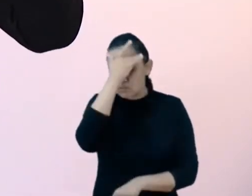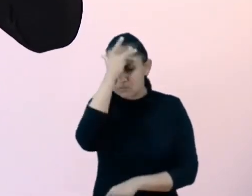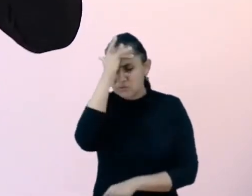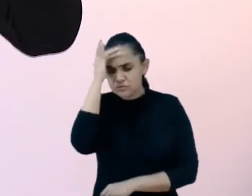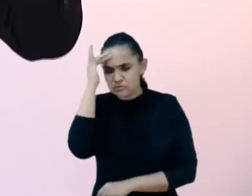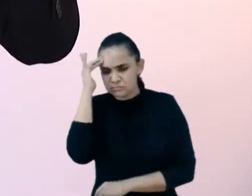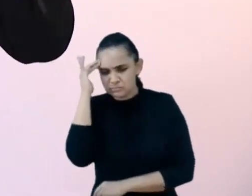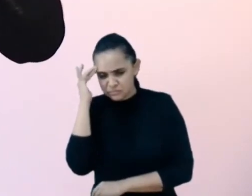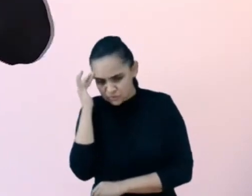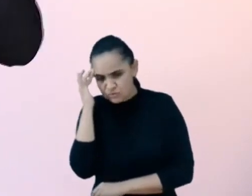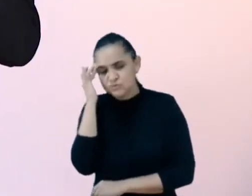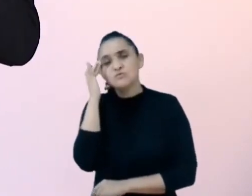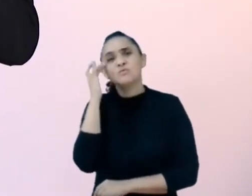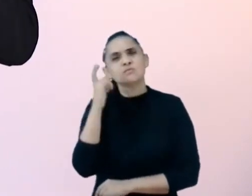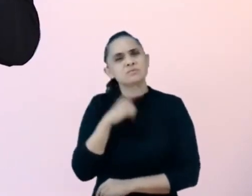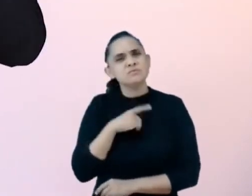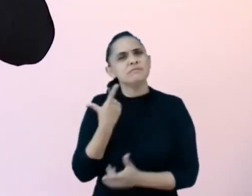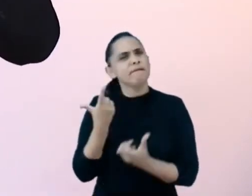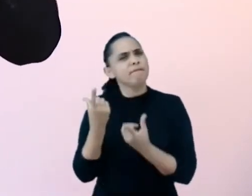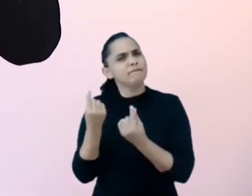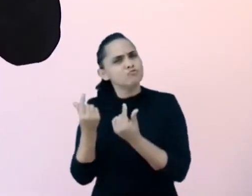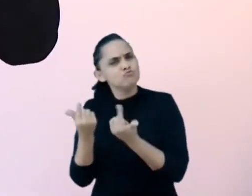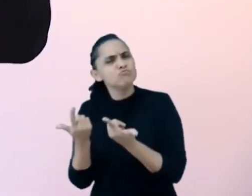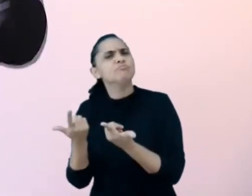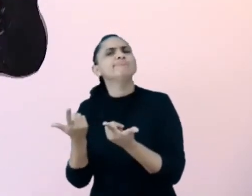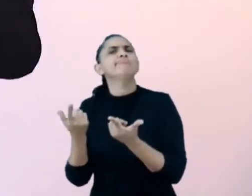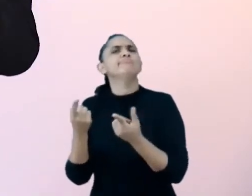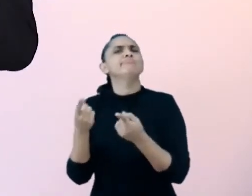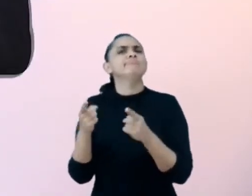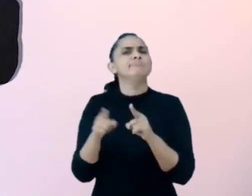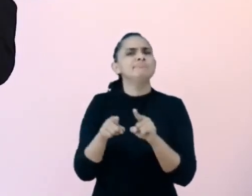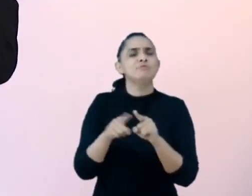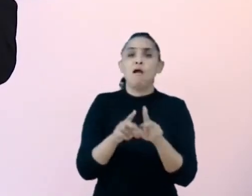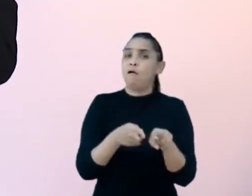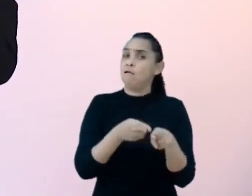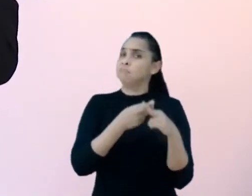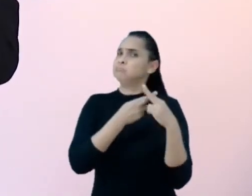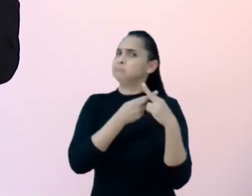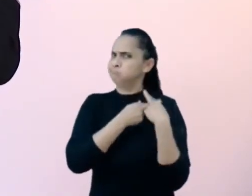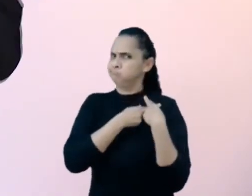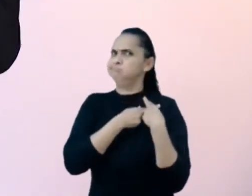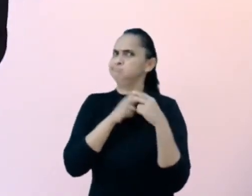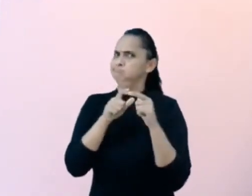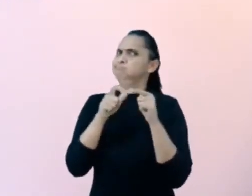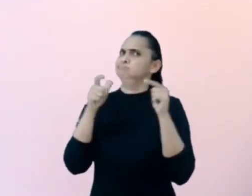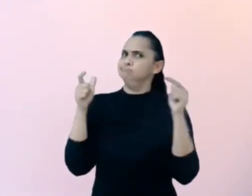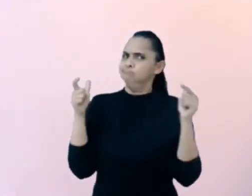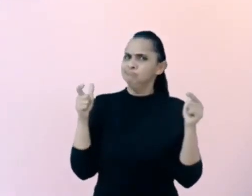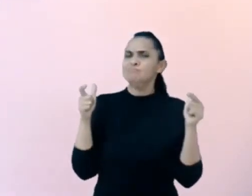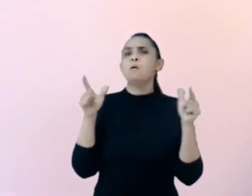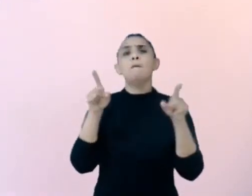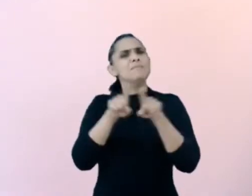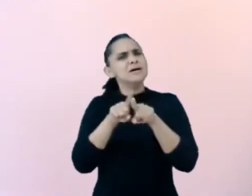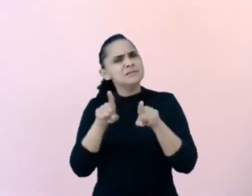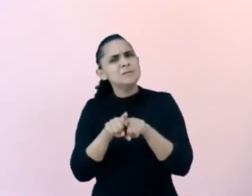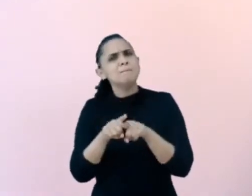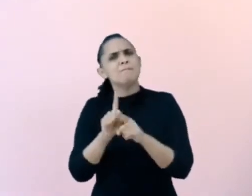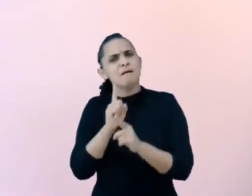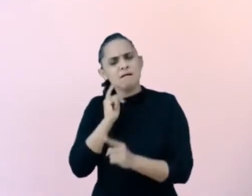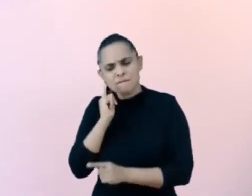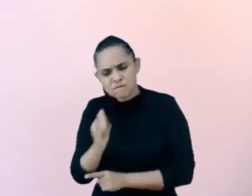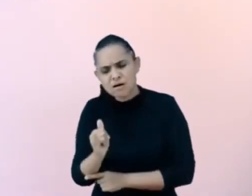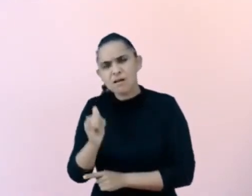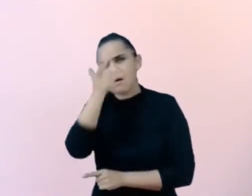situação financeira melhor, que têm uma responsabilidade maior, mas também falar com pessoas